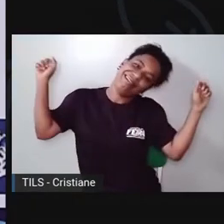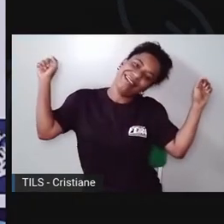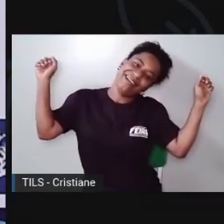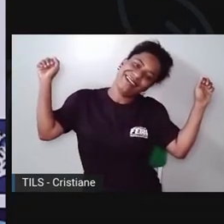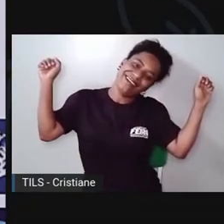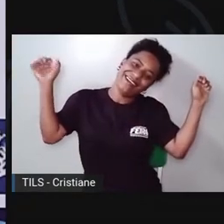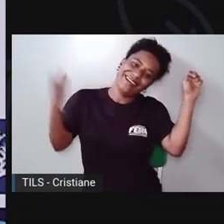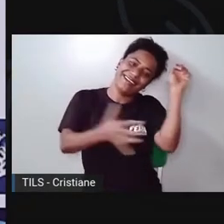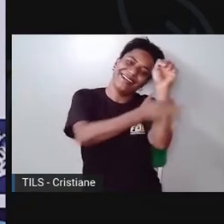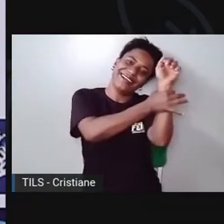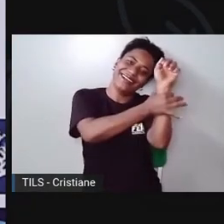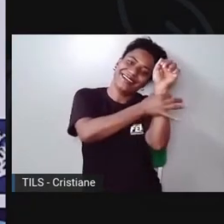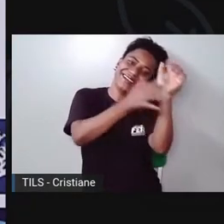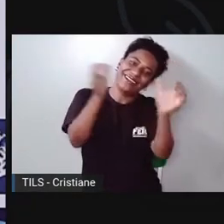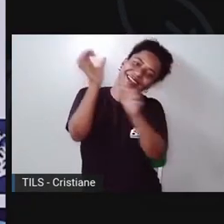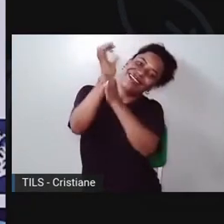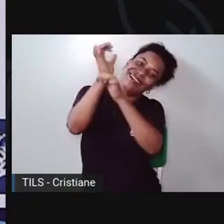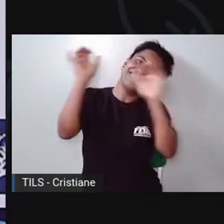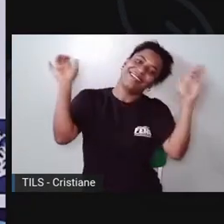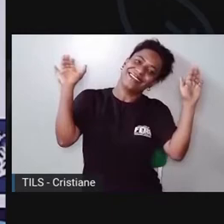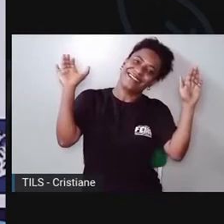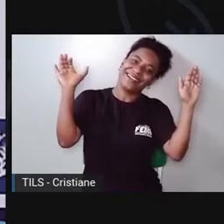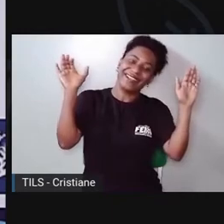vamos lá o serão